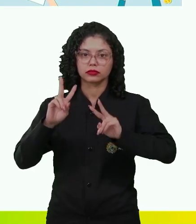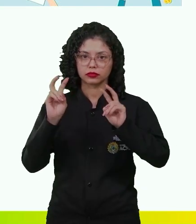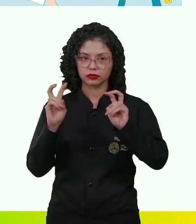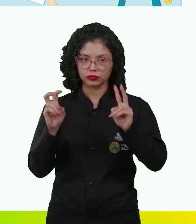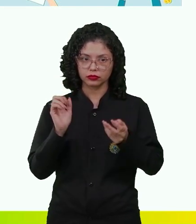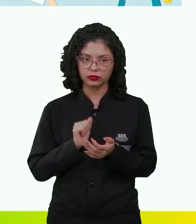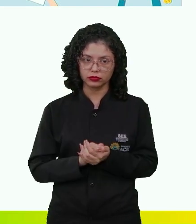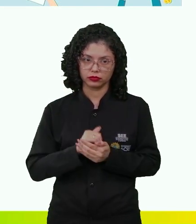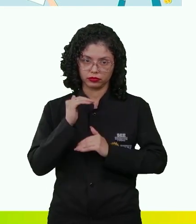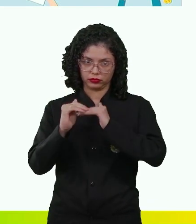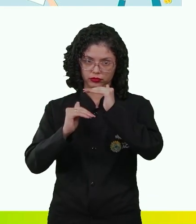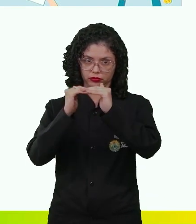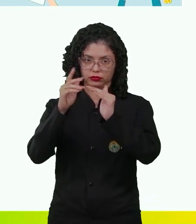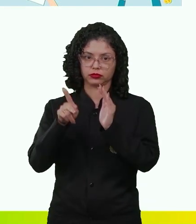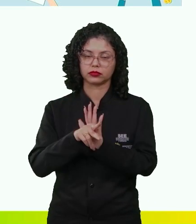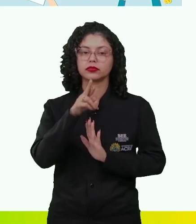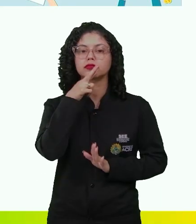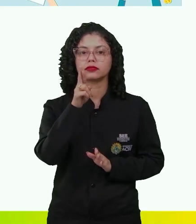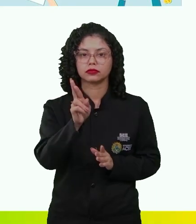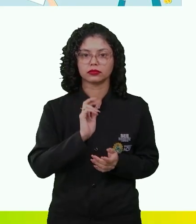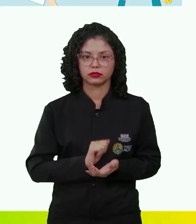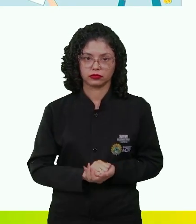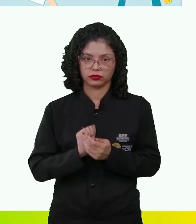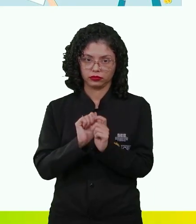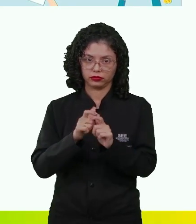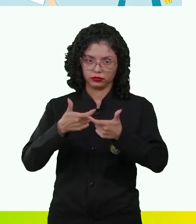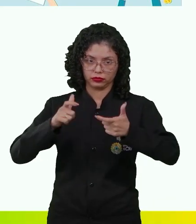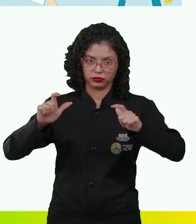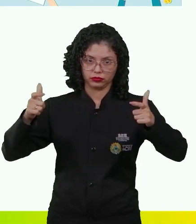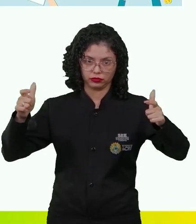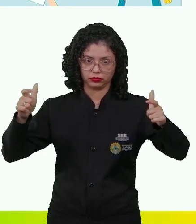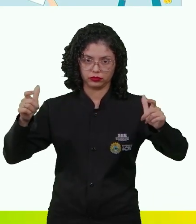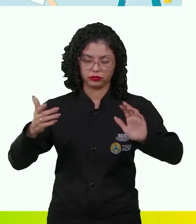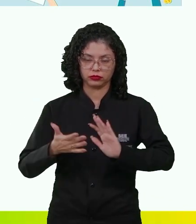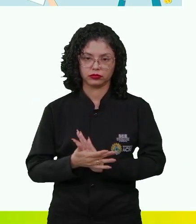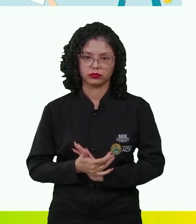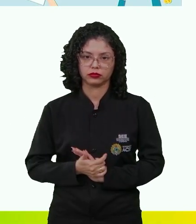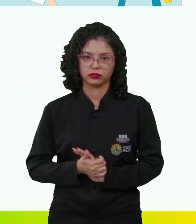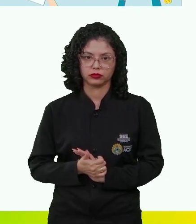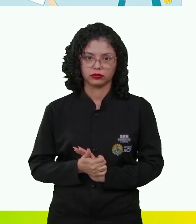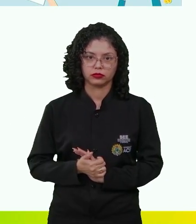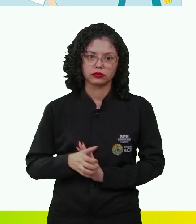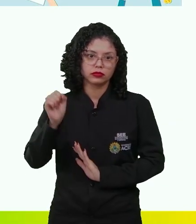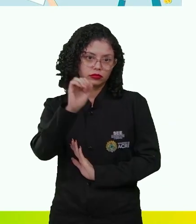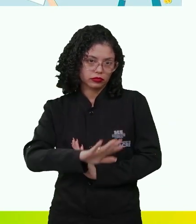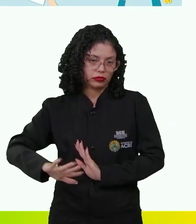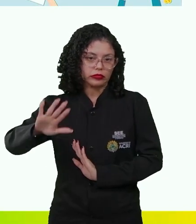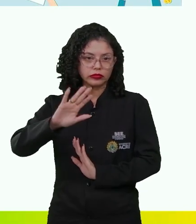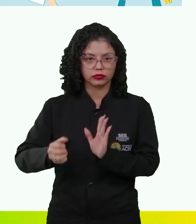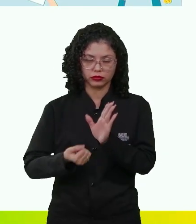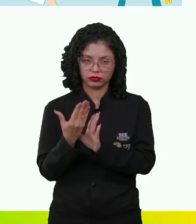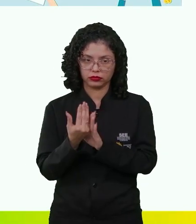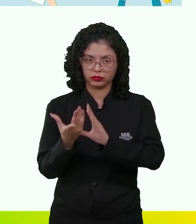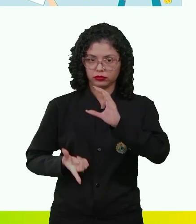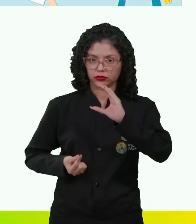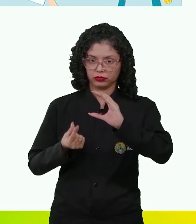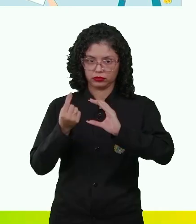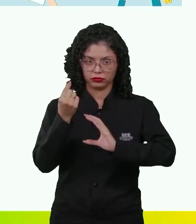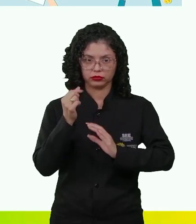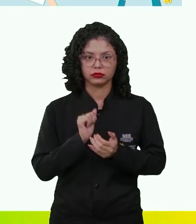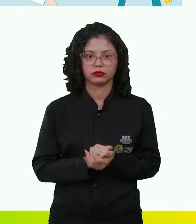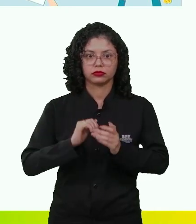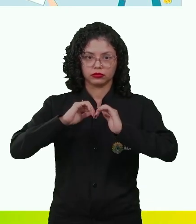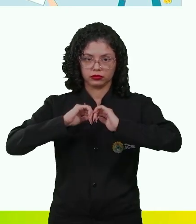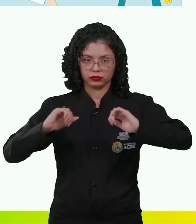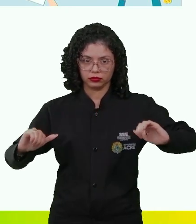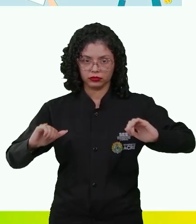o subdesenvolvimento como o resultado da expansão do modo de produção